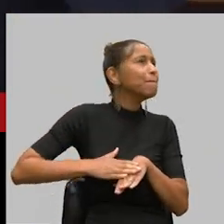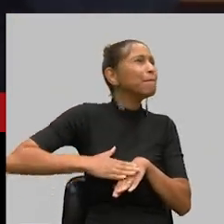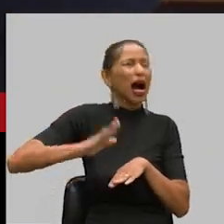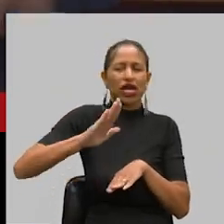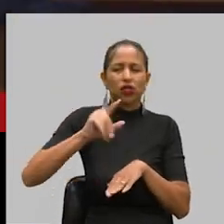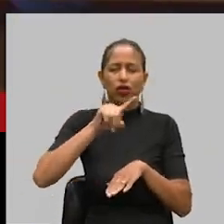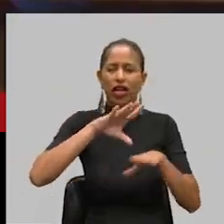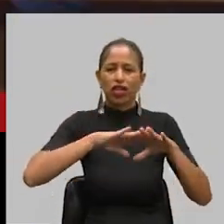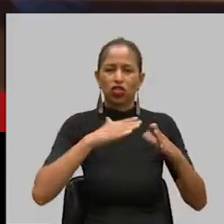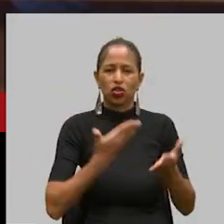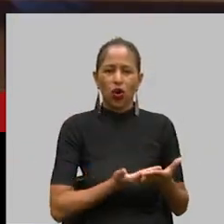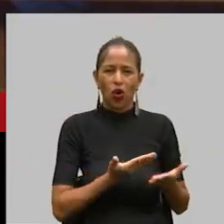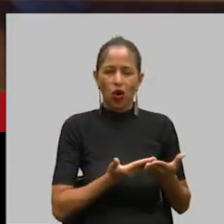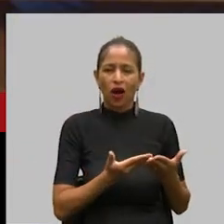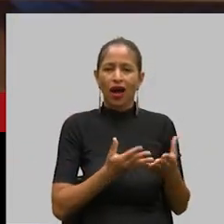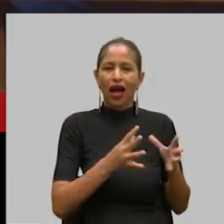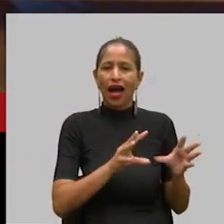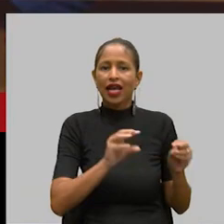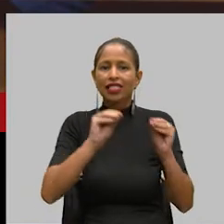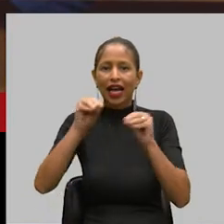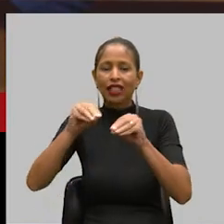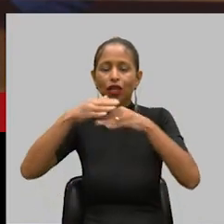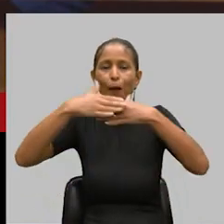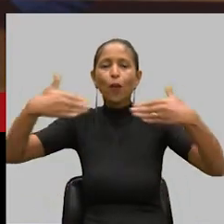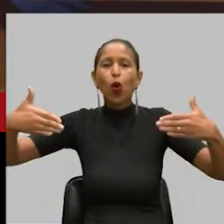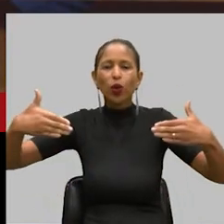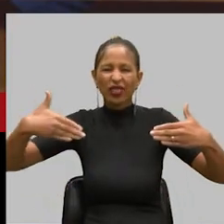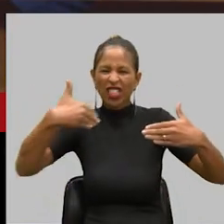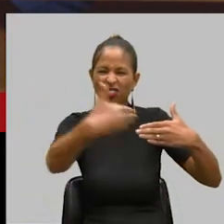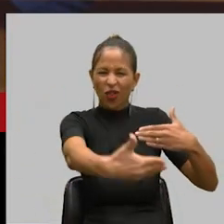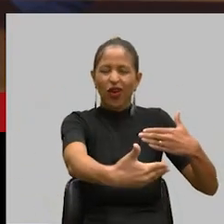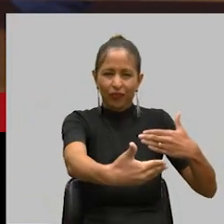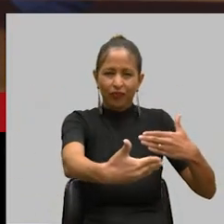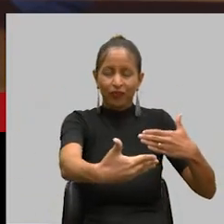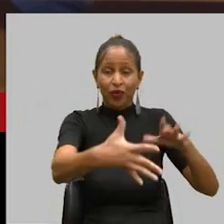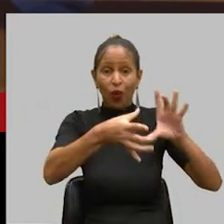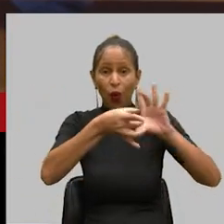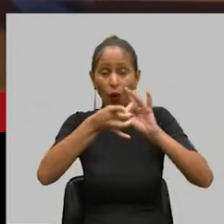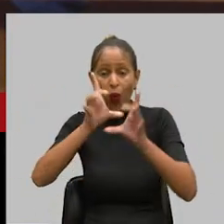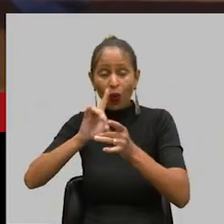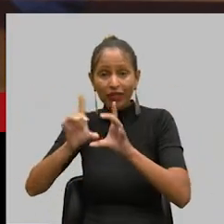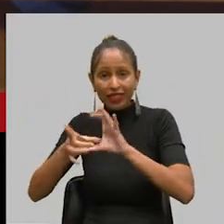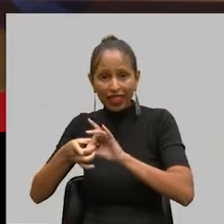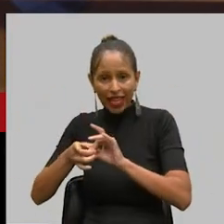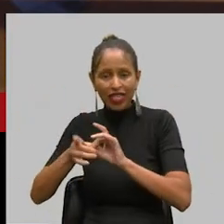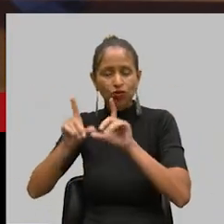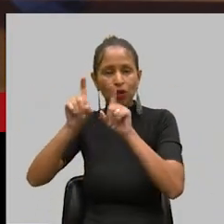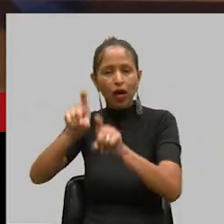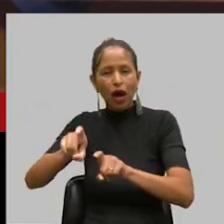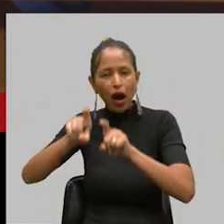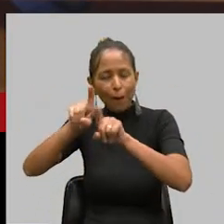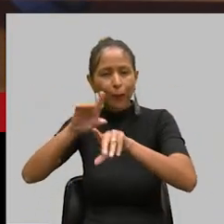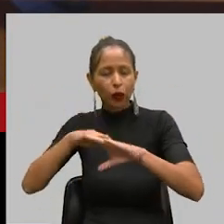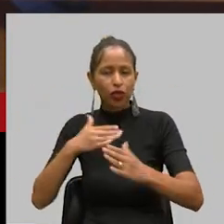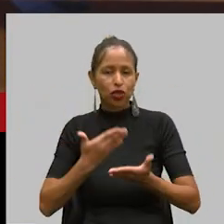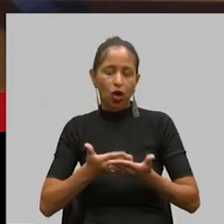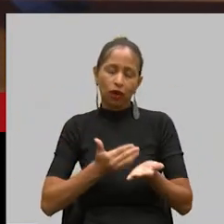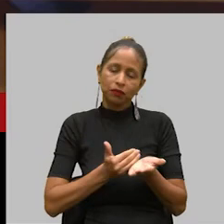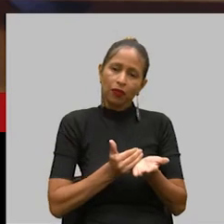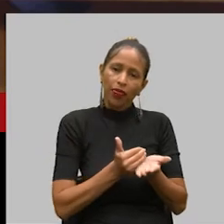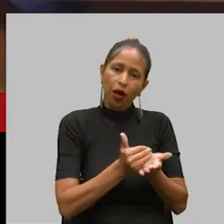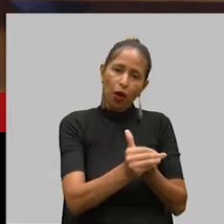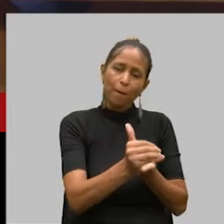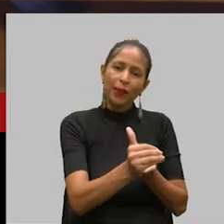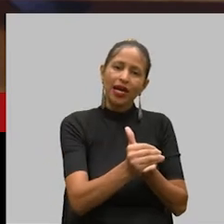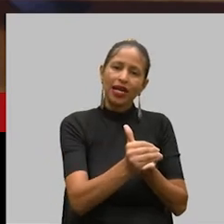da escola ela tem que sair de dentro do muro da escola o contexto da Educação do Campo ela começa